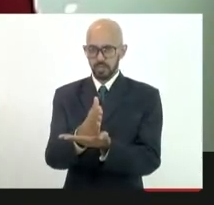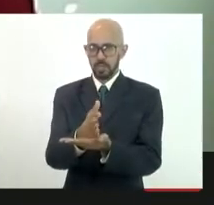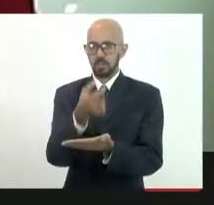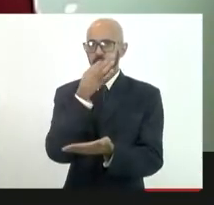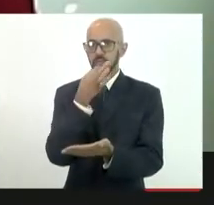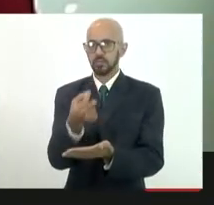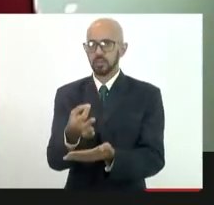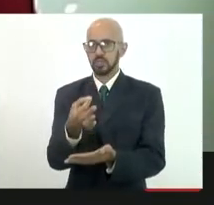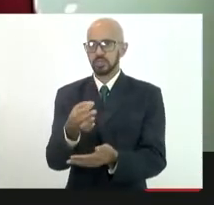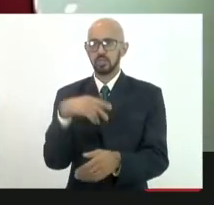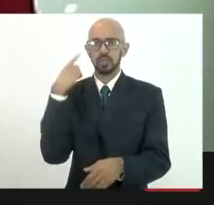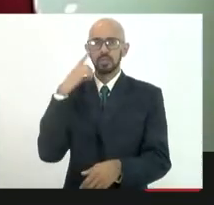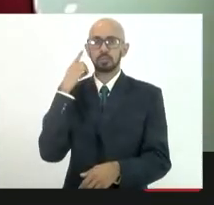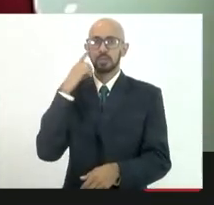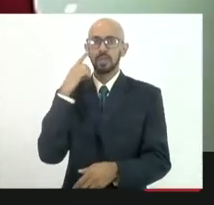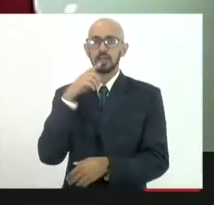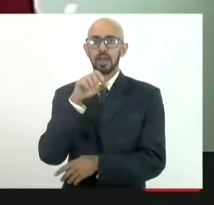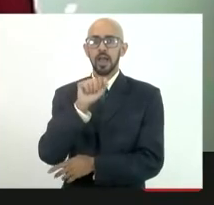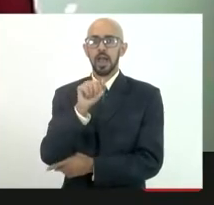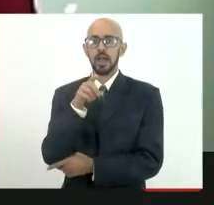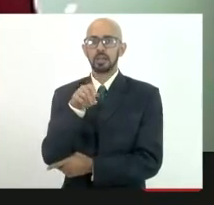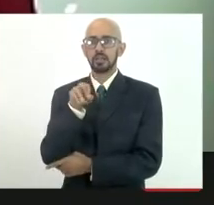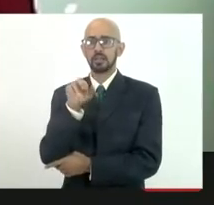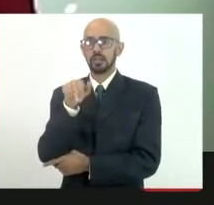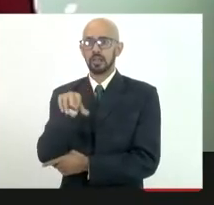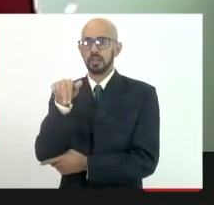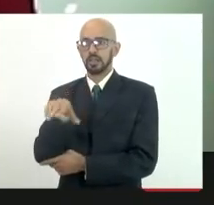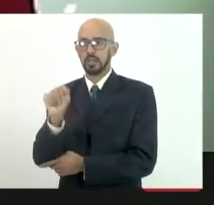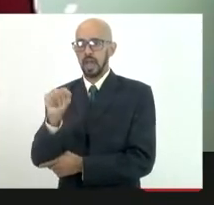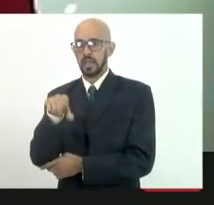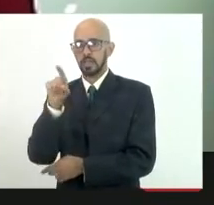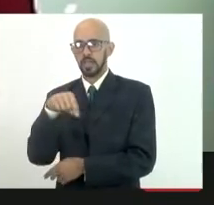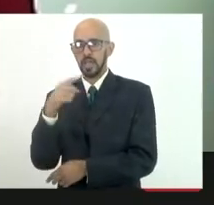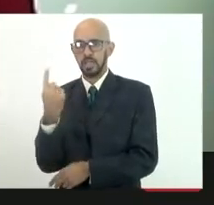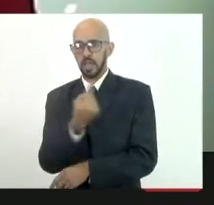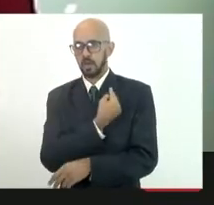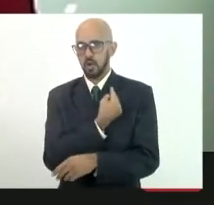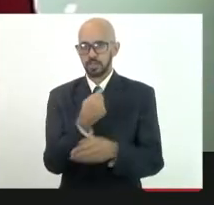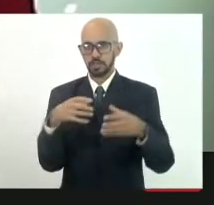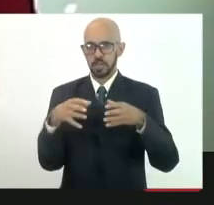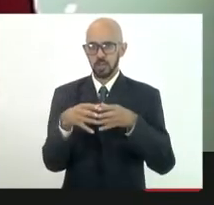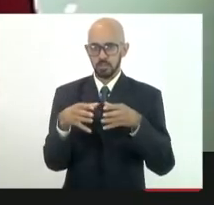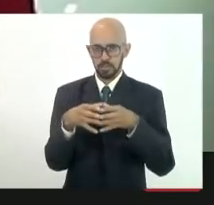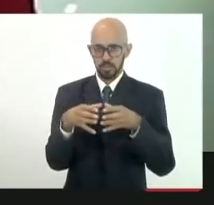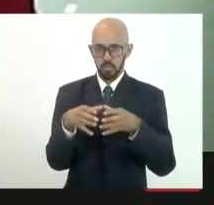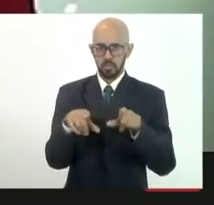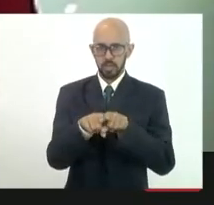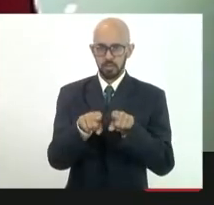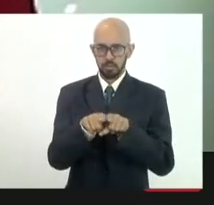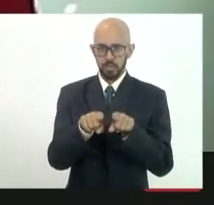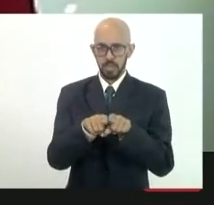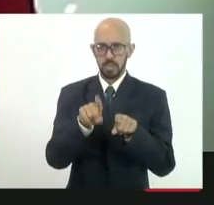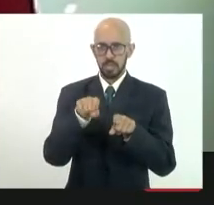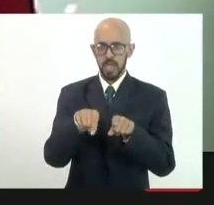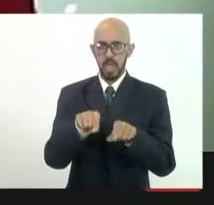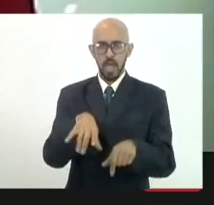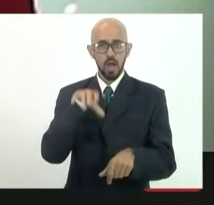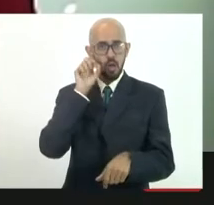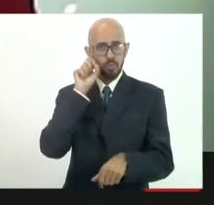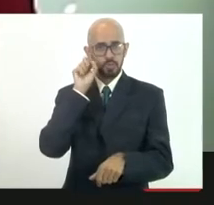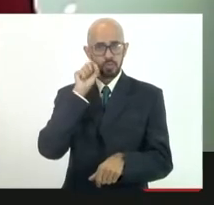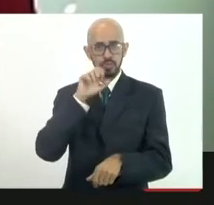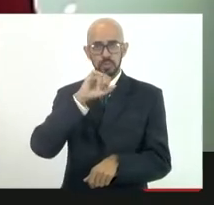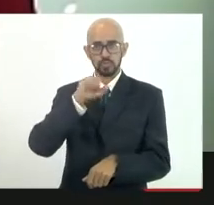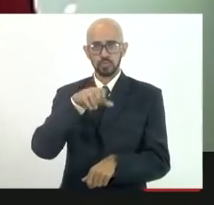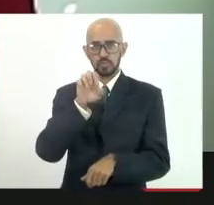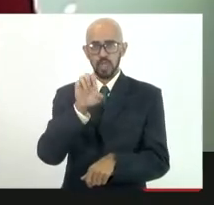feita pela deputada Adriana Baltazar, que integra a nossa comissão, a nossa CPI, que é a oitiva do senhor